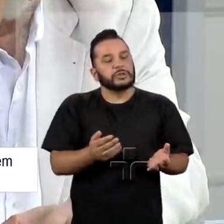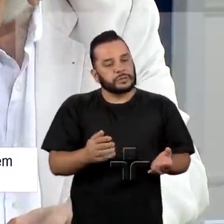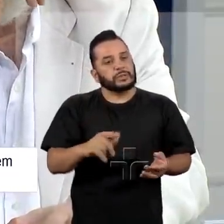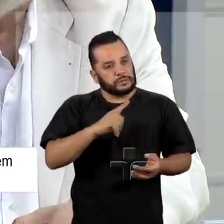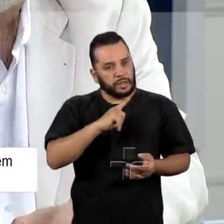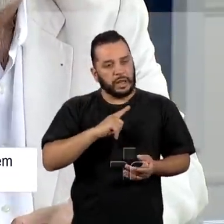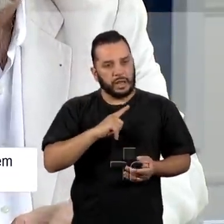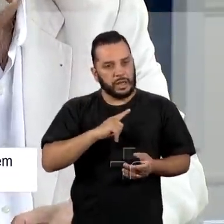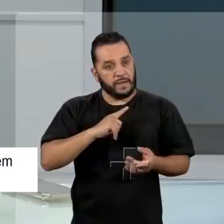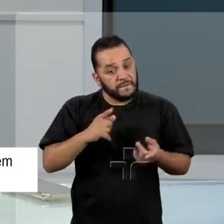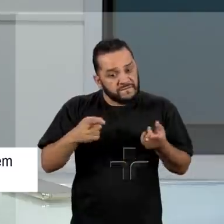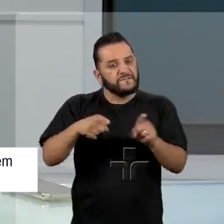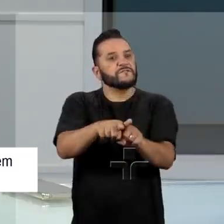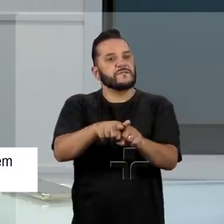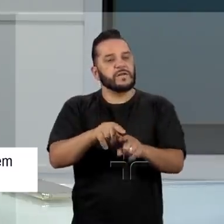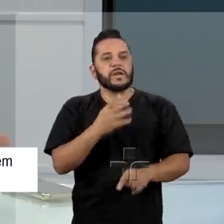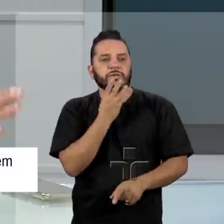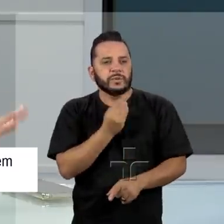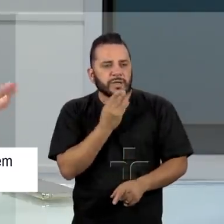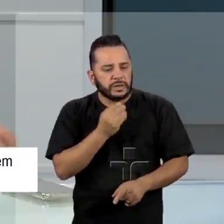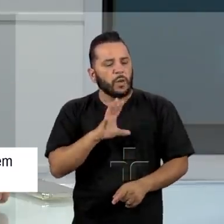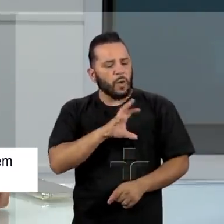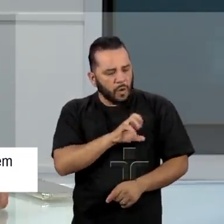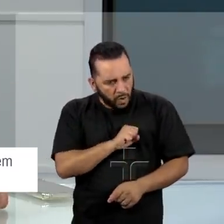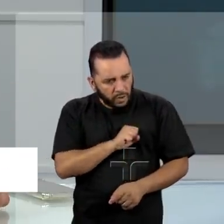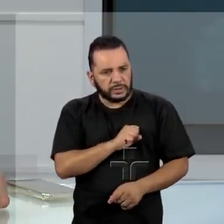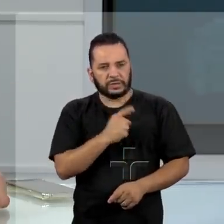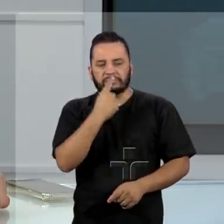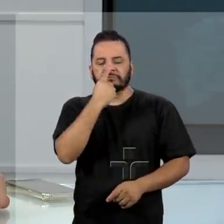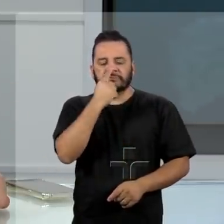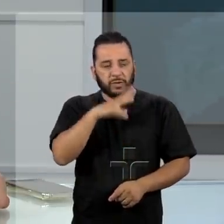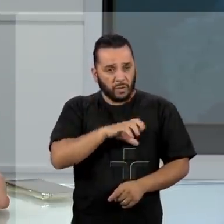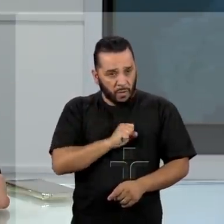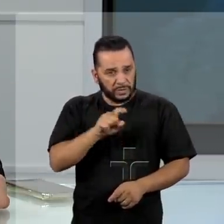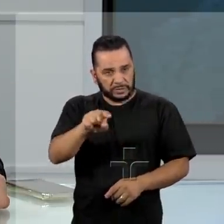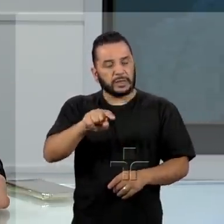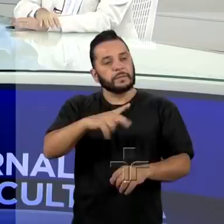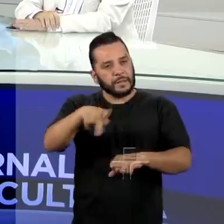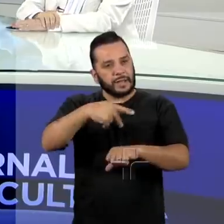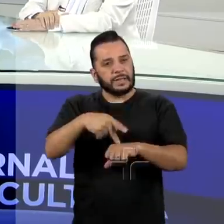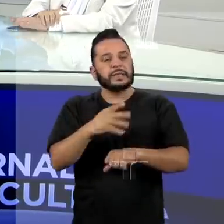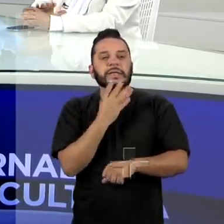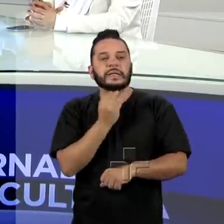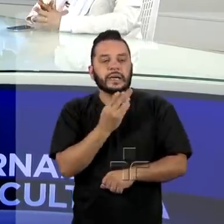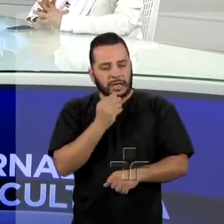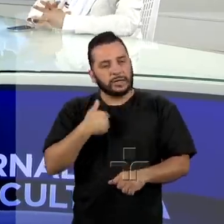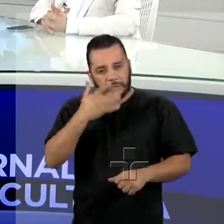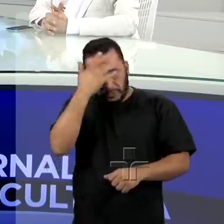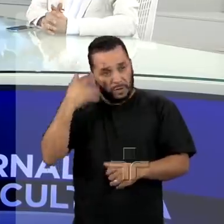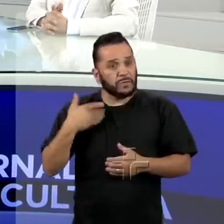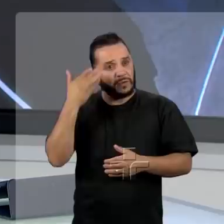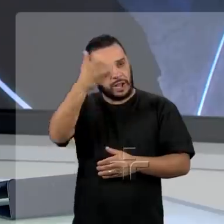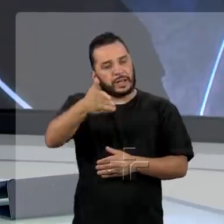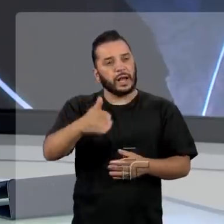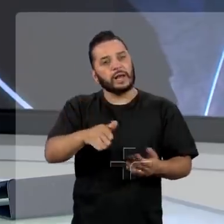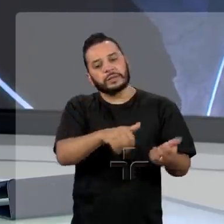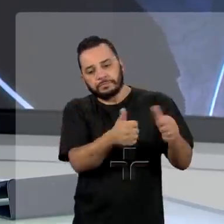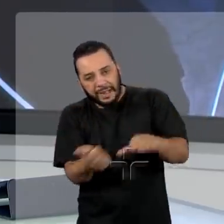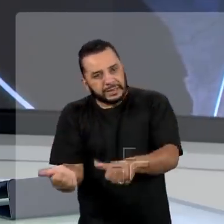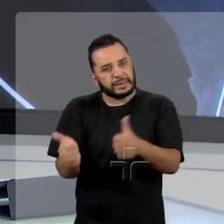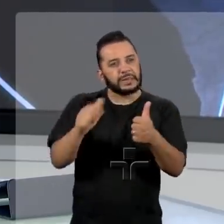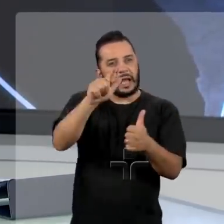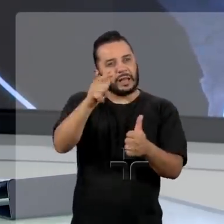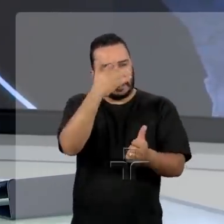vinculação com Israel, admiração, enfim, isso também tem que ser considerado. Que vai se batizar lá no Rio Jordão. Exatamente. E